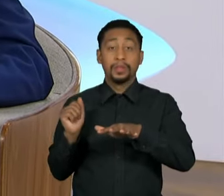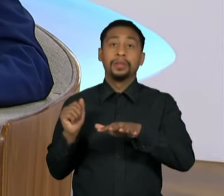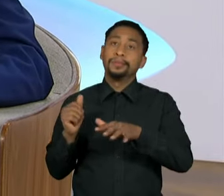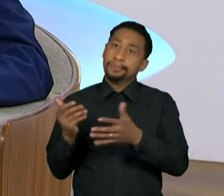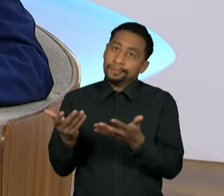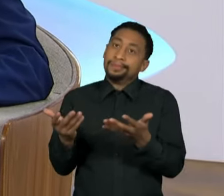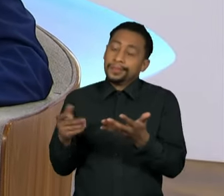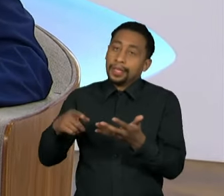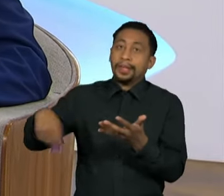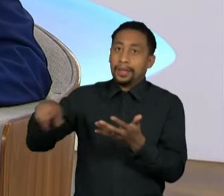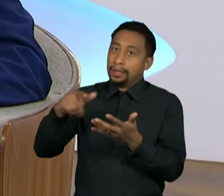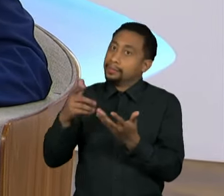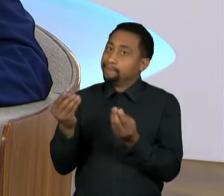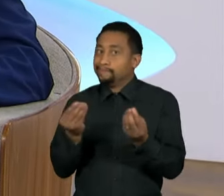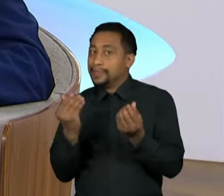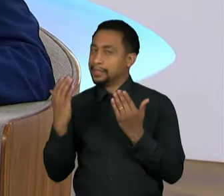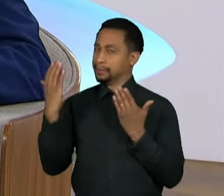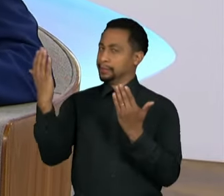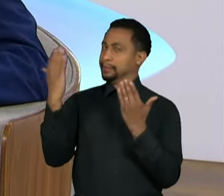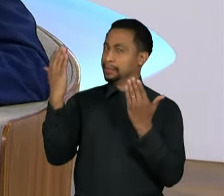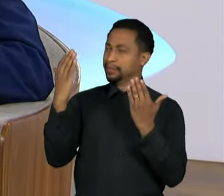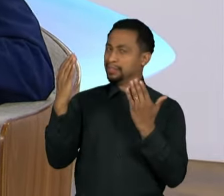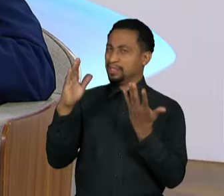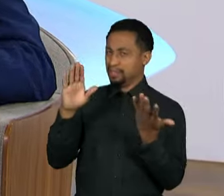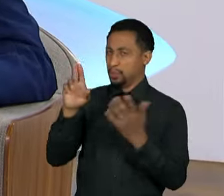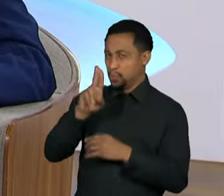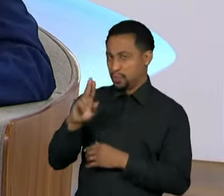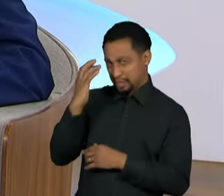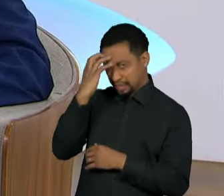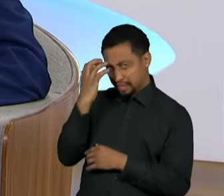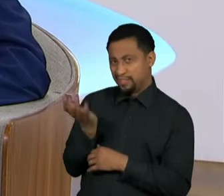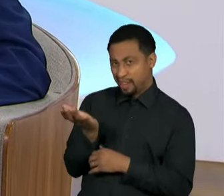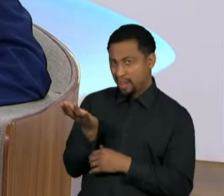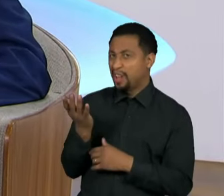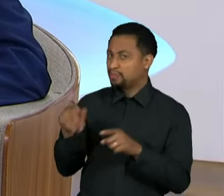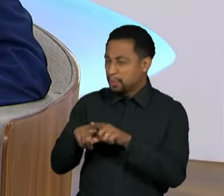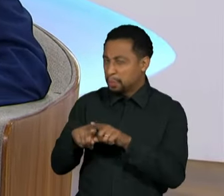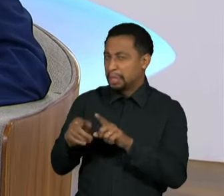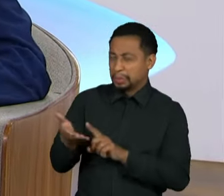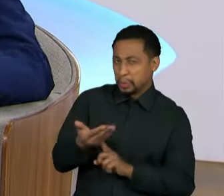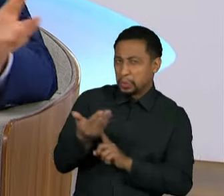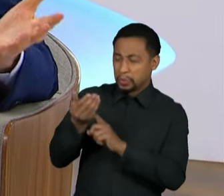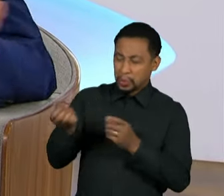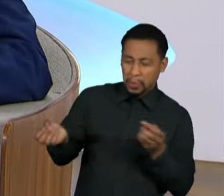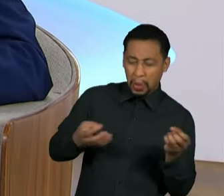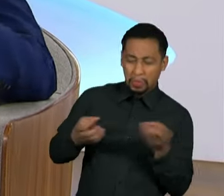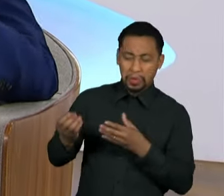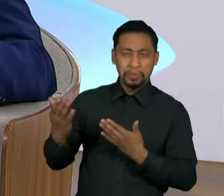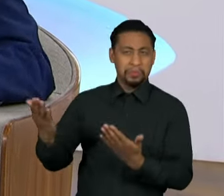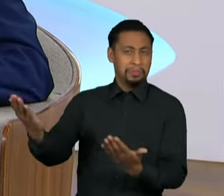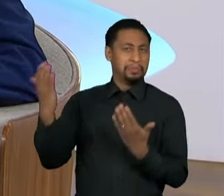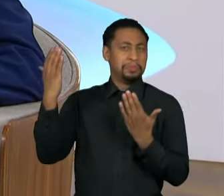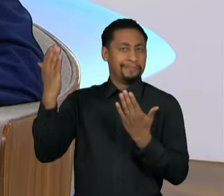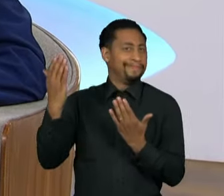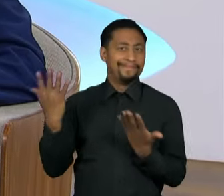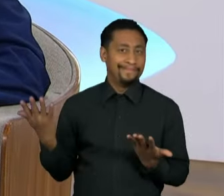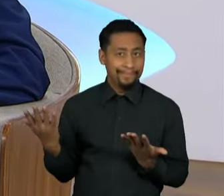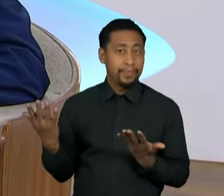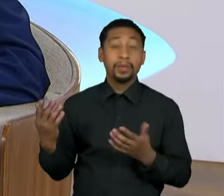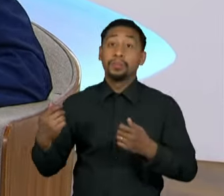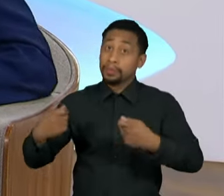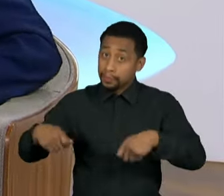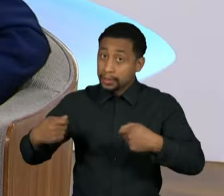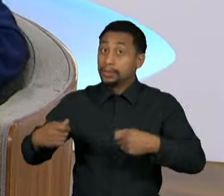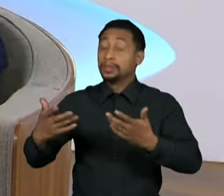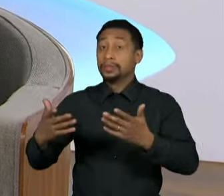rightly are suspicious of the use of AI and new technology to create robots to take their jobs.